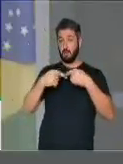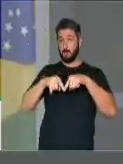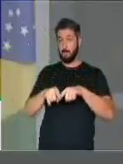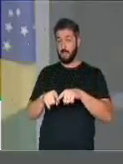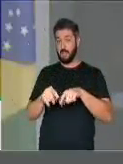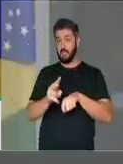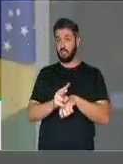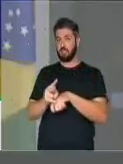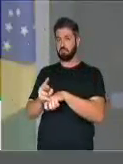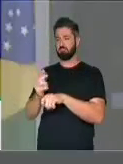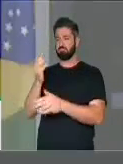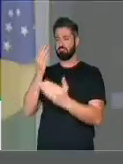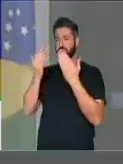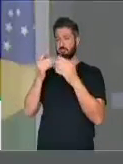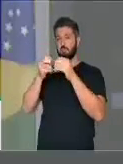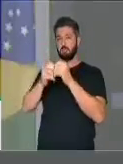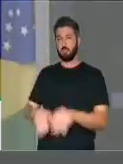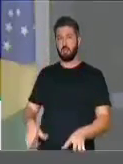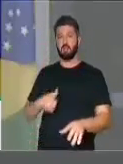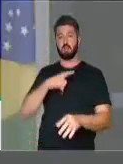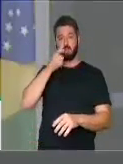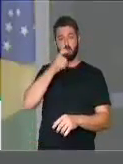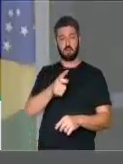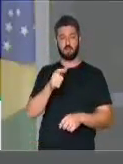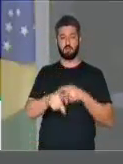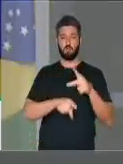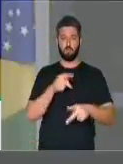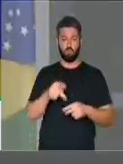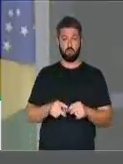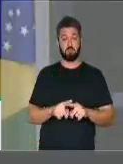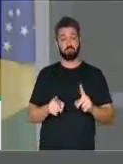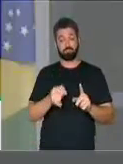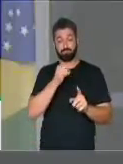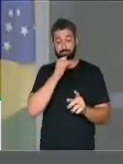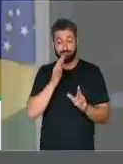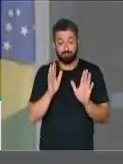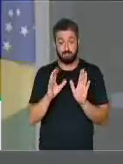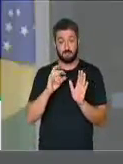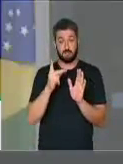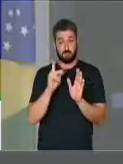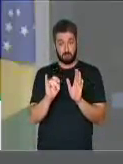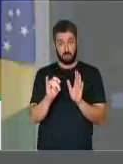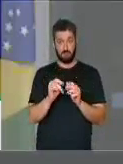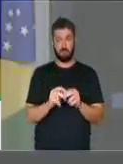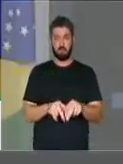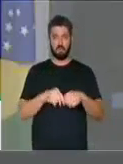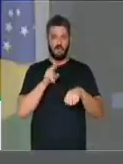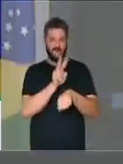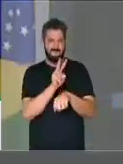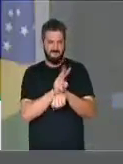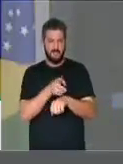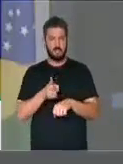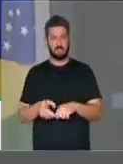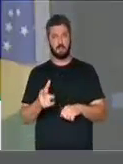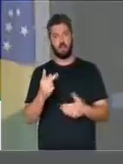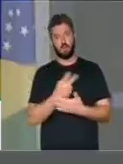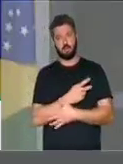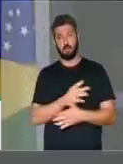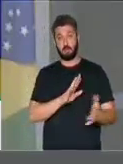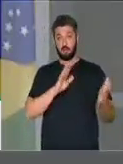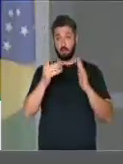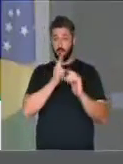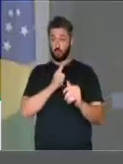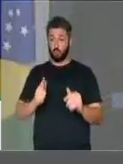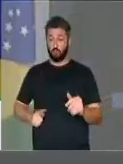empréstimos suspeitos e prejudiciais ao interesse público. Infelizmente, a CPI, devido à blindagem sistemática da então